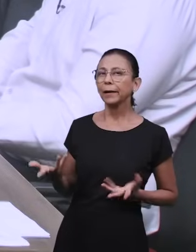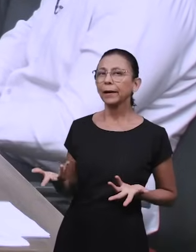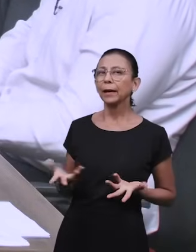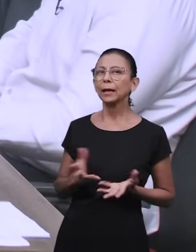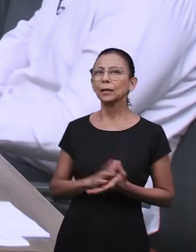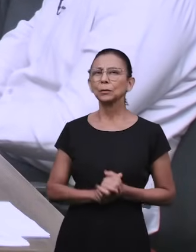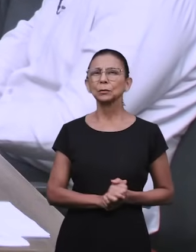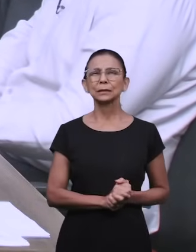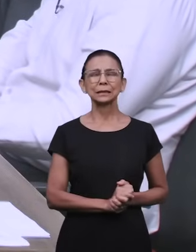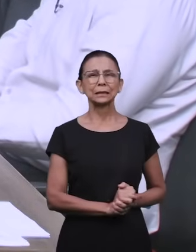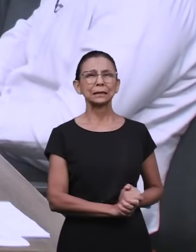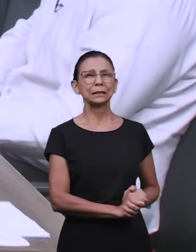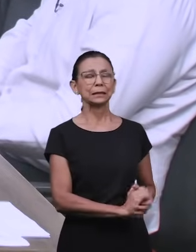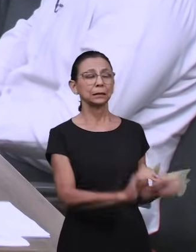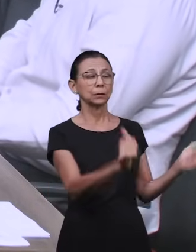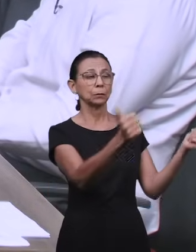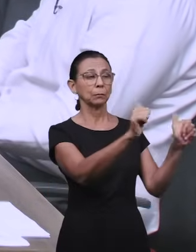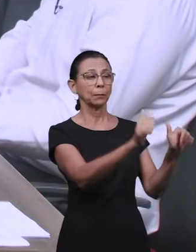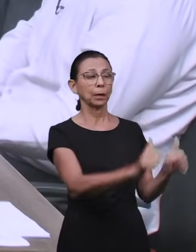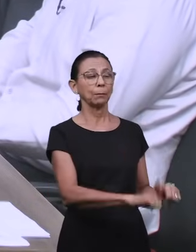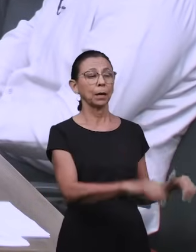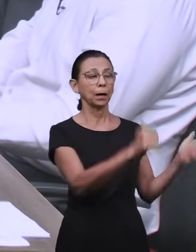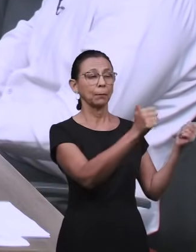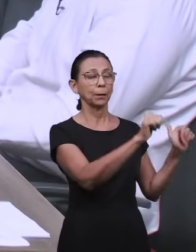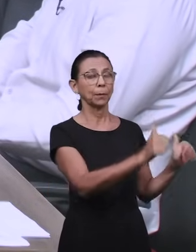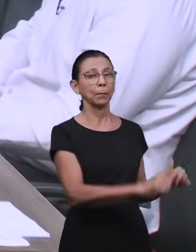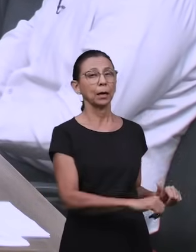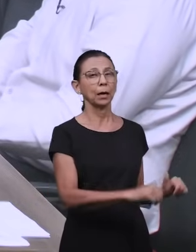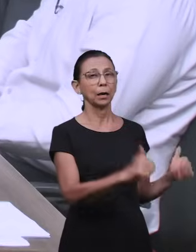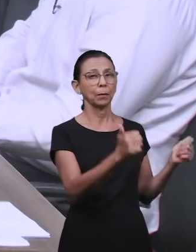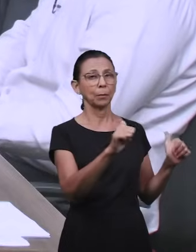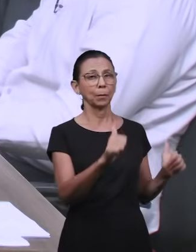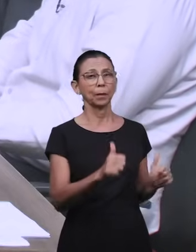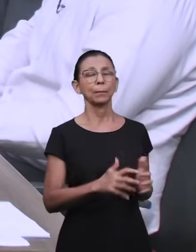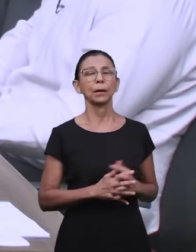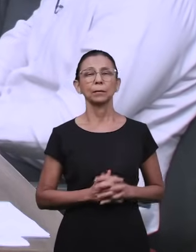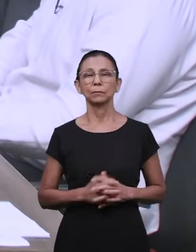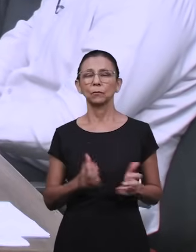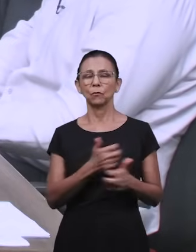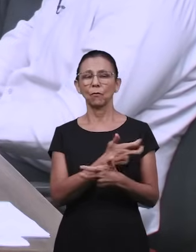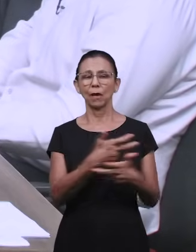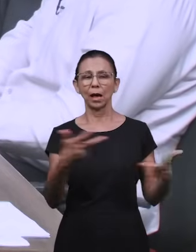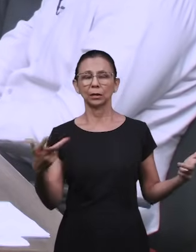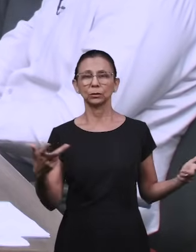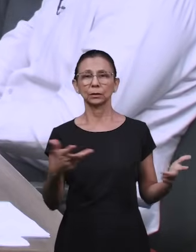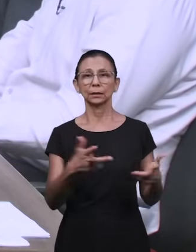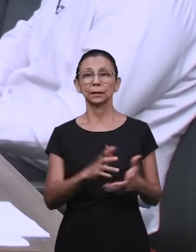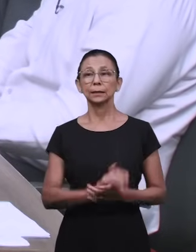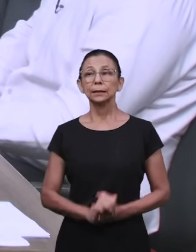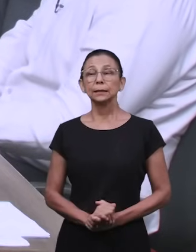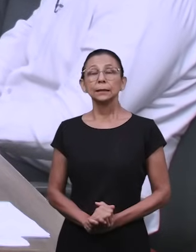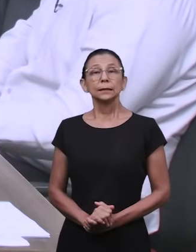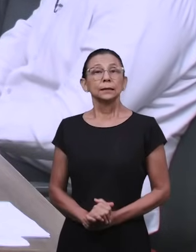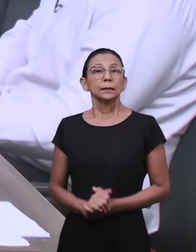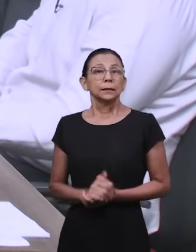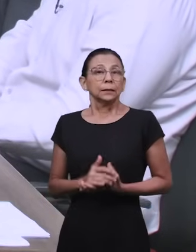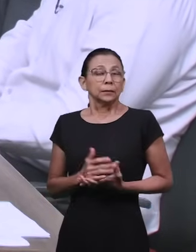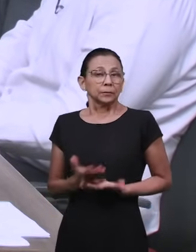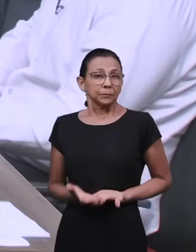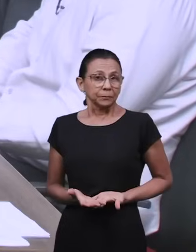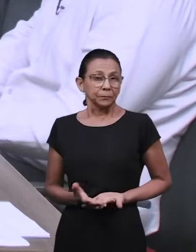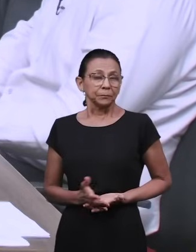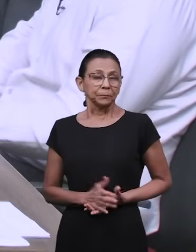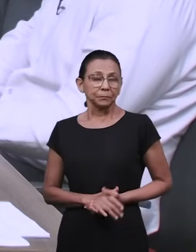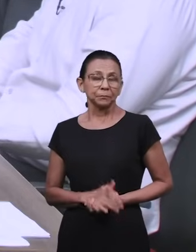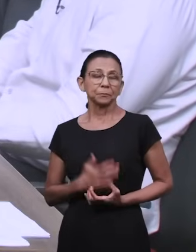tiveram acesso ali a muitos deuses, né? É o que nós chamamos de politeístas. Exato. E eu gostaria que a gente começasse aqui, como a